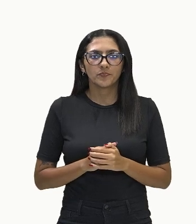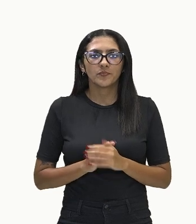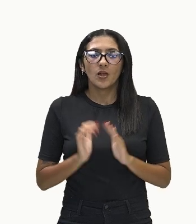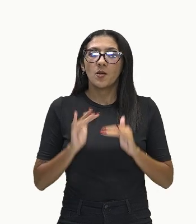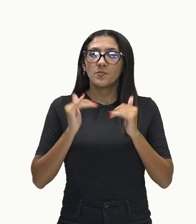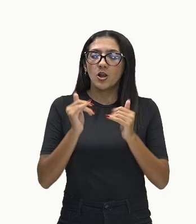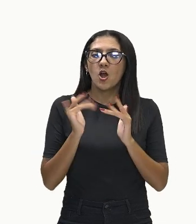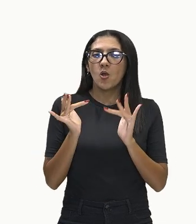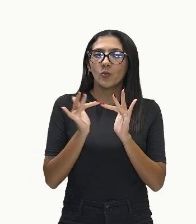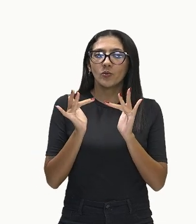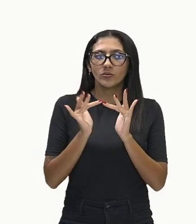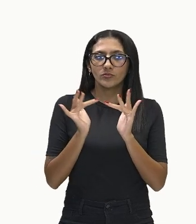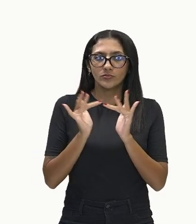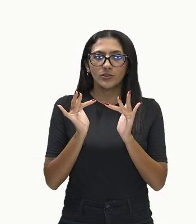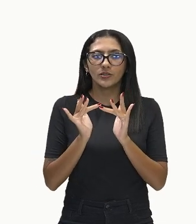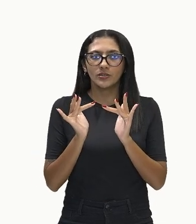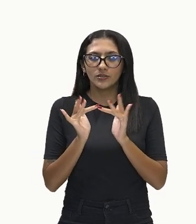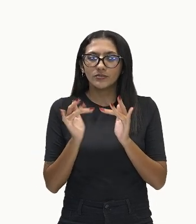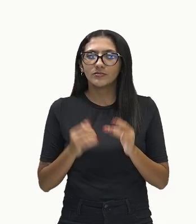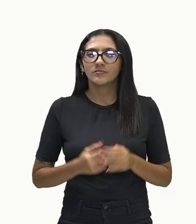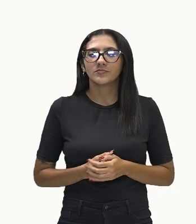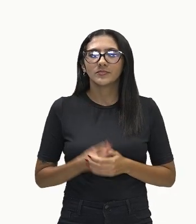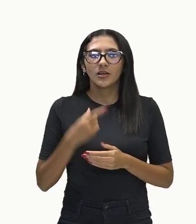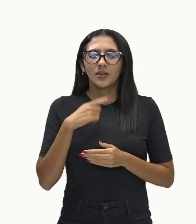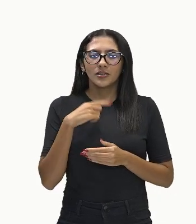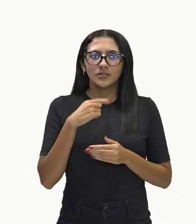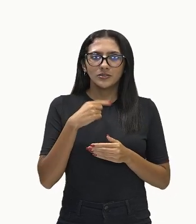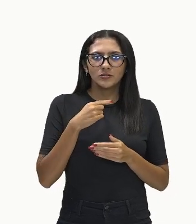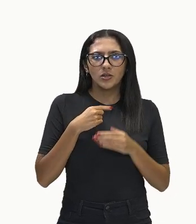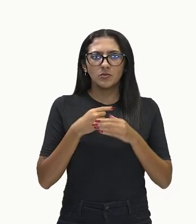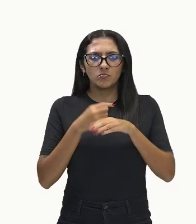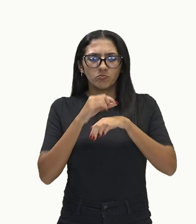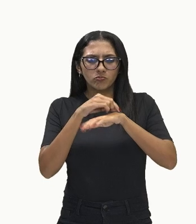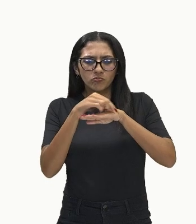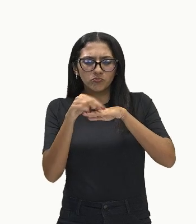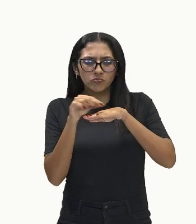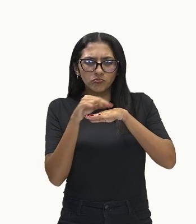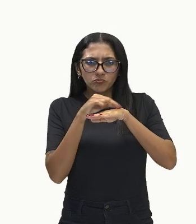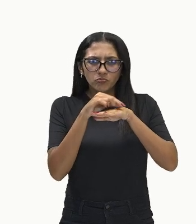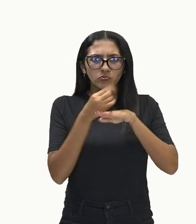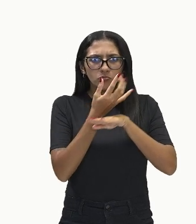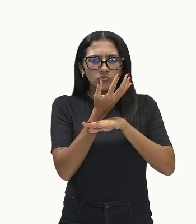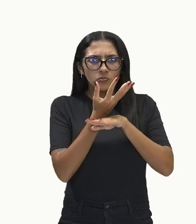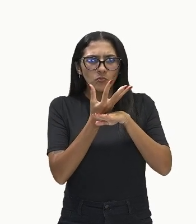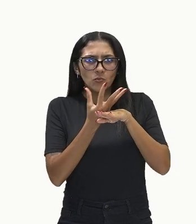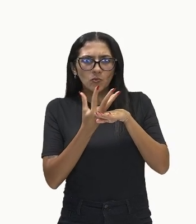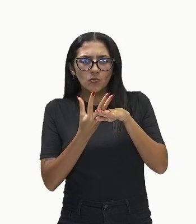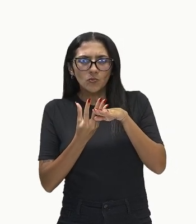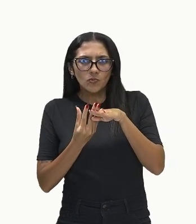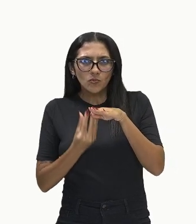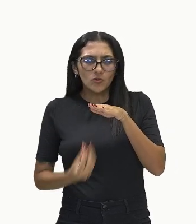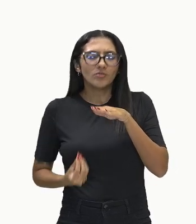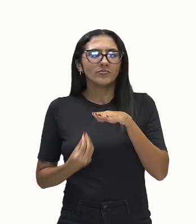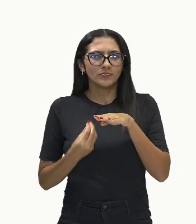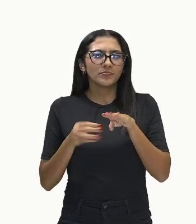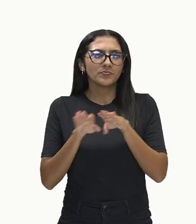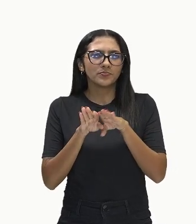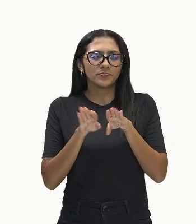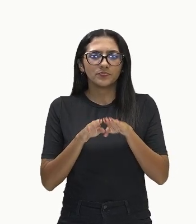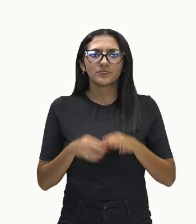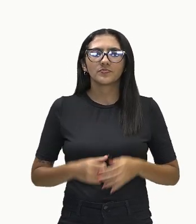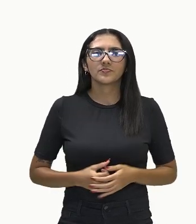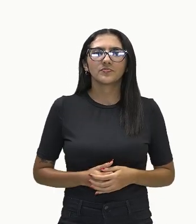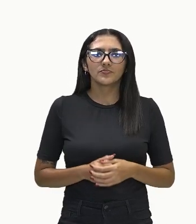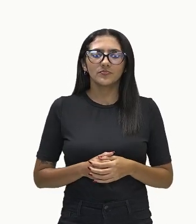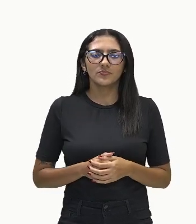de contato, proporcionando, desse modo, um aumento na taxa de absorção. Vamos